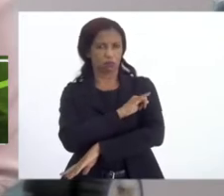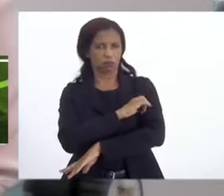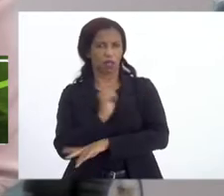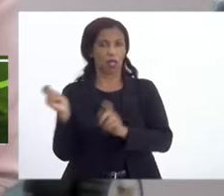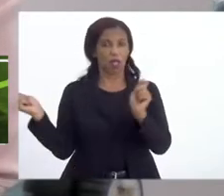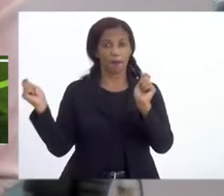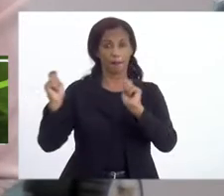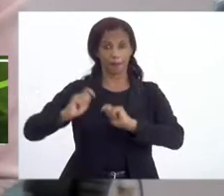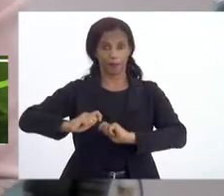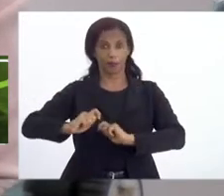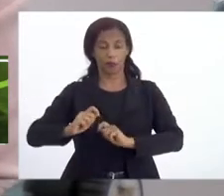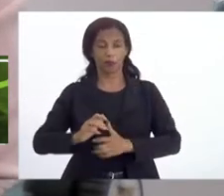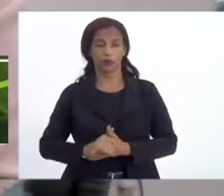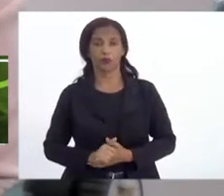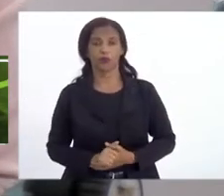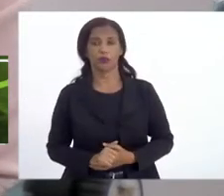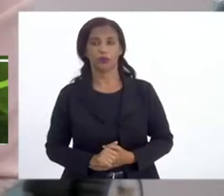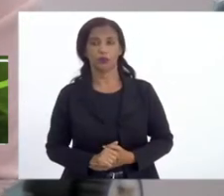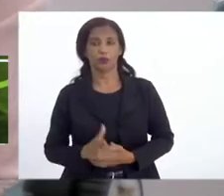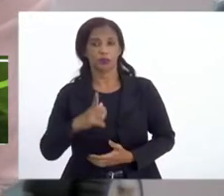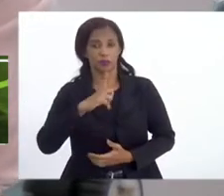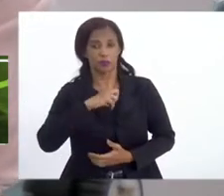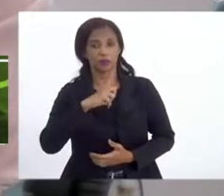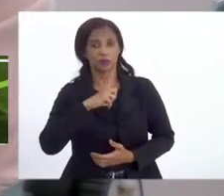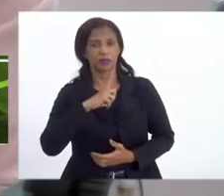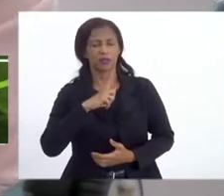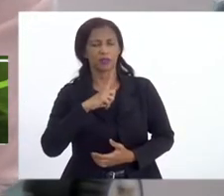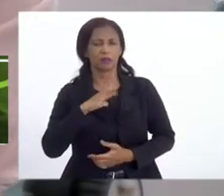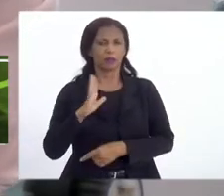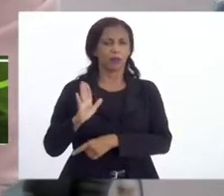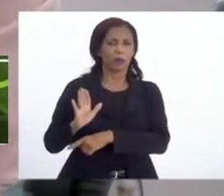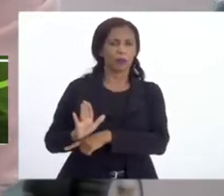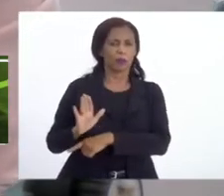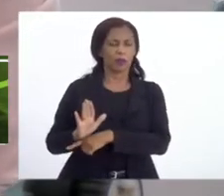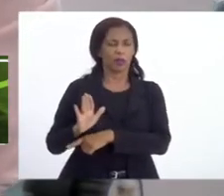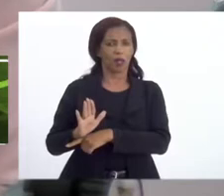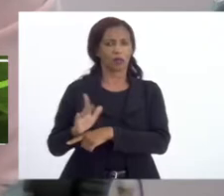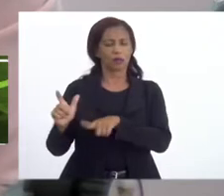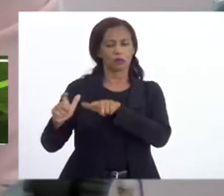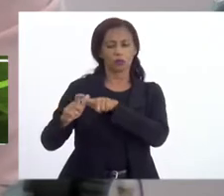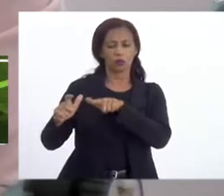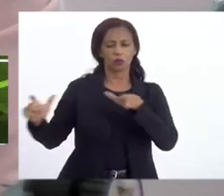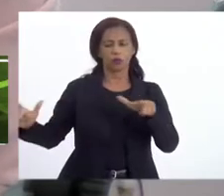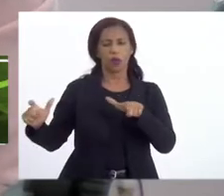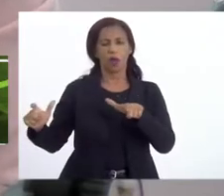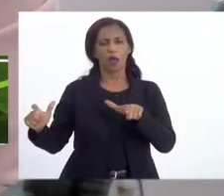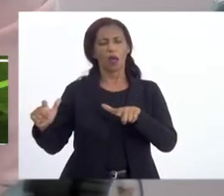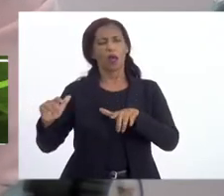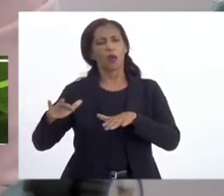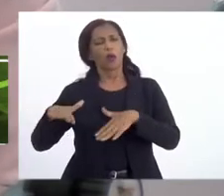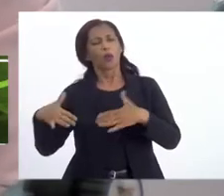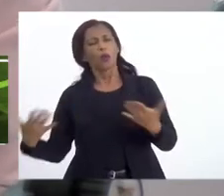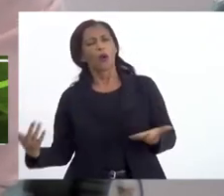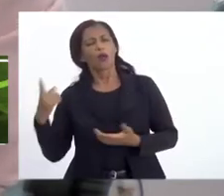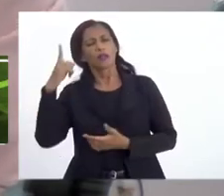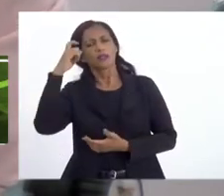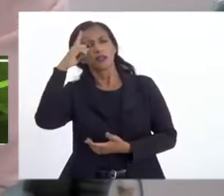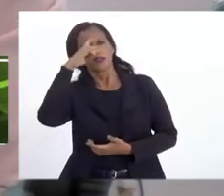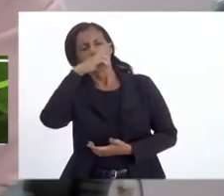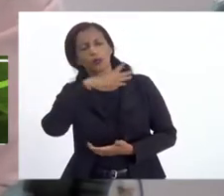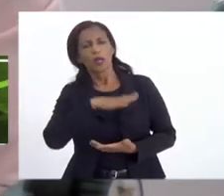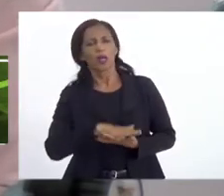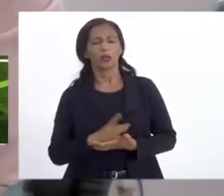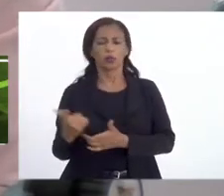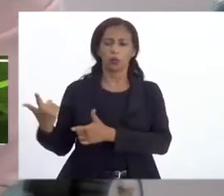ele poderia ter para contribuir para essa expansão. Quais são as dificuldades, quais são os